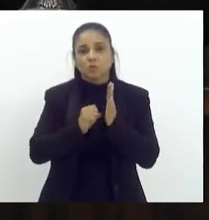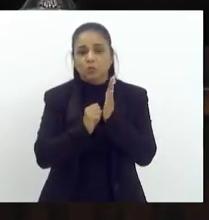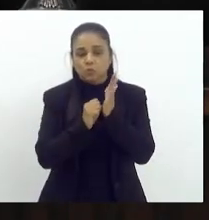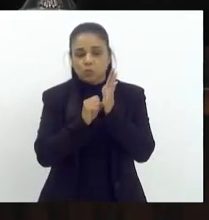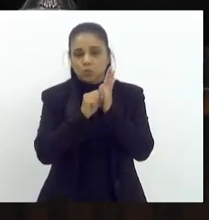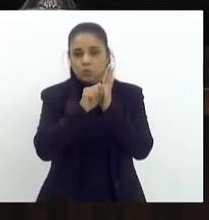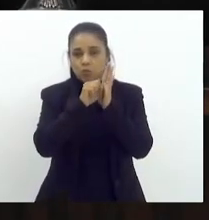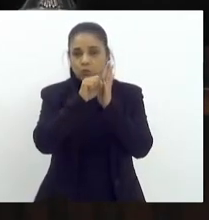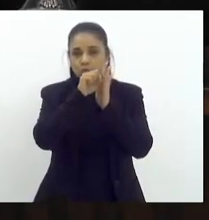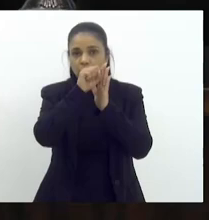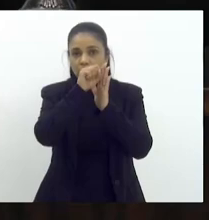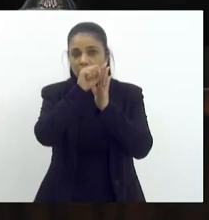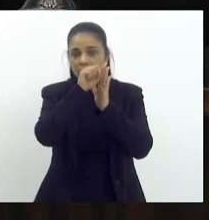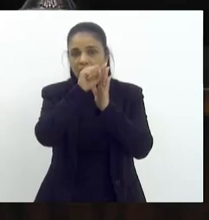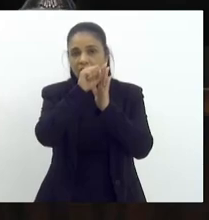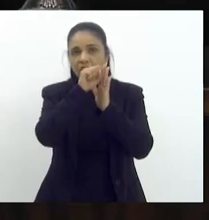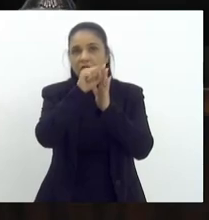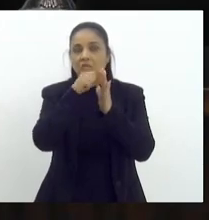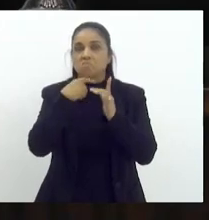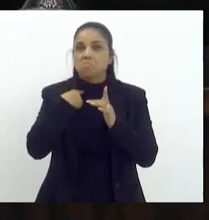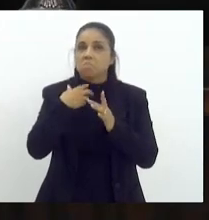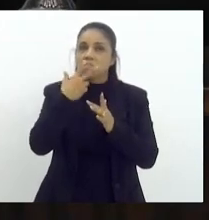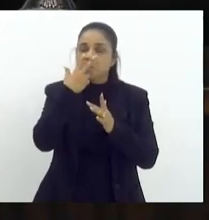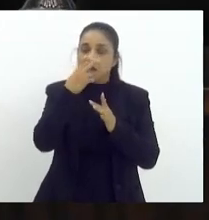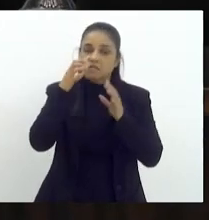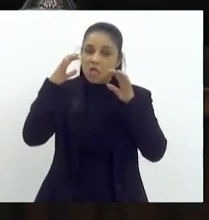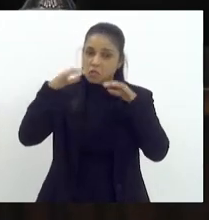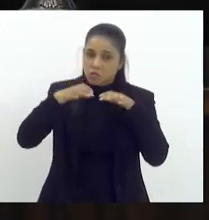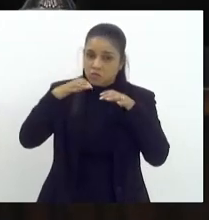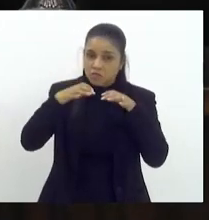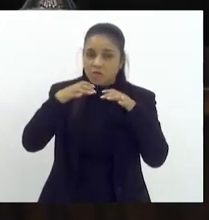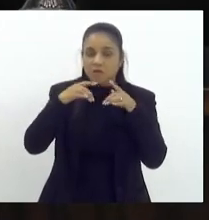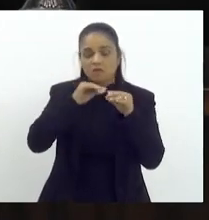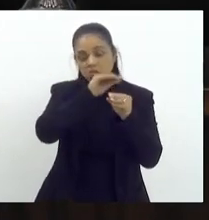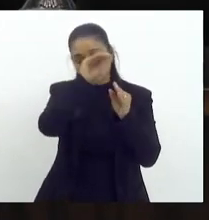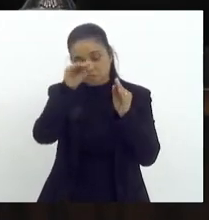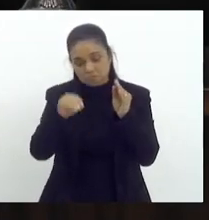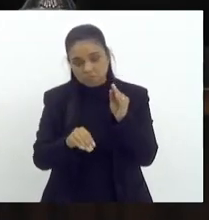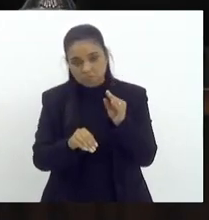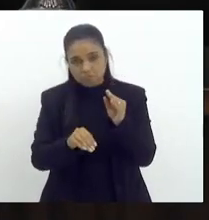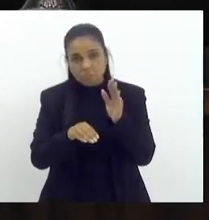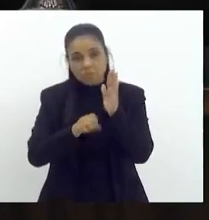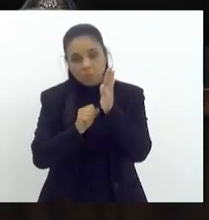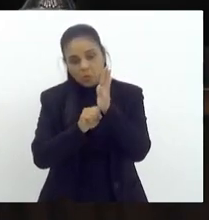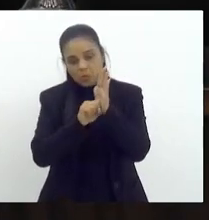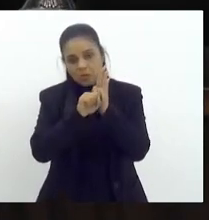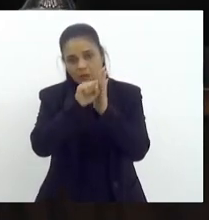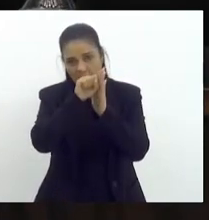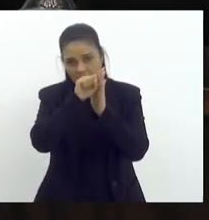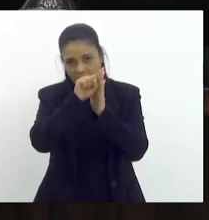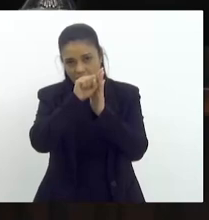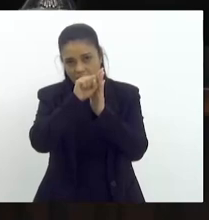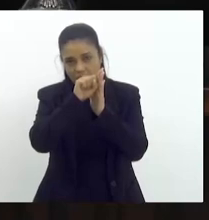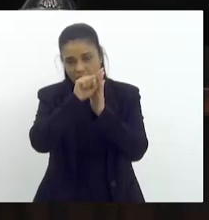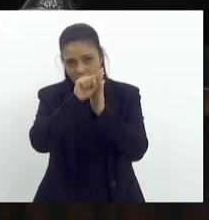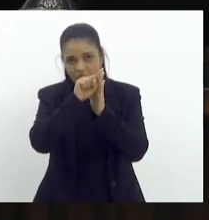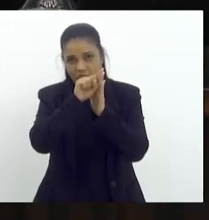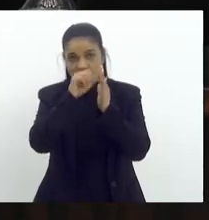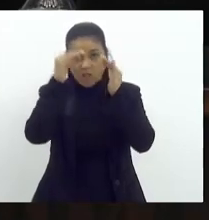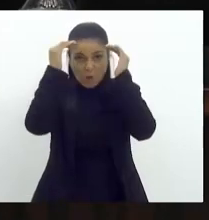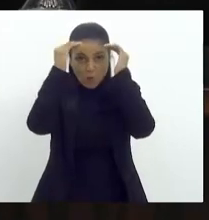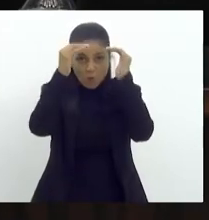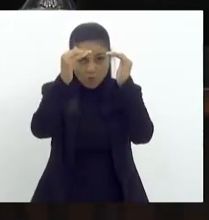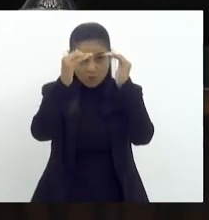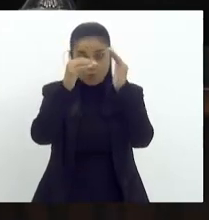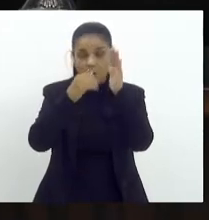tinha previsão de chuva a gente acabou tirando lá da cobertura e colocou no oitavo para a gente se encontrar ali e